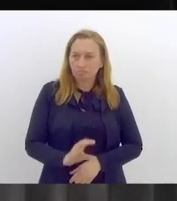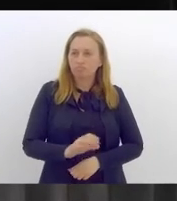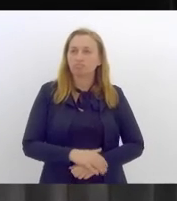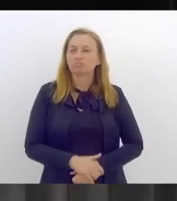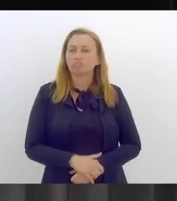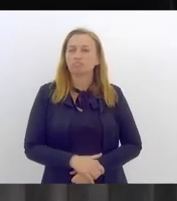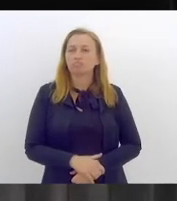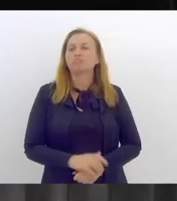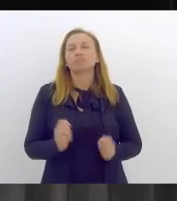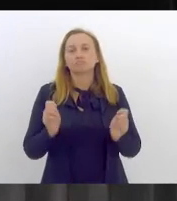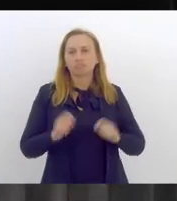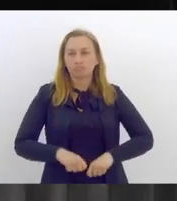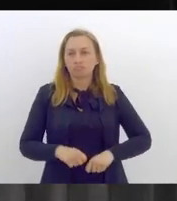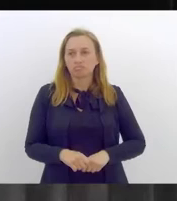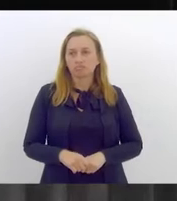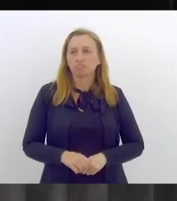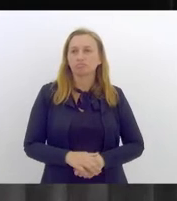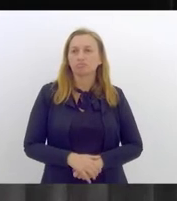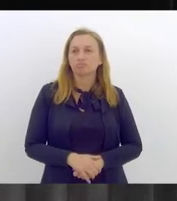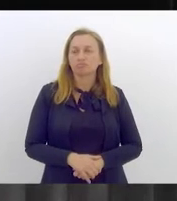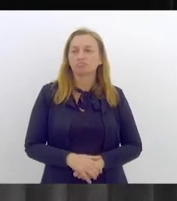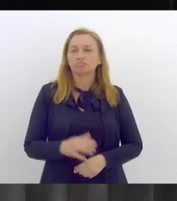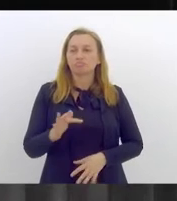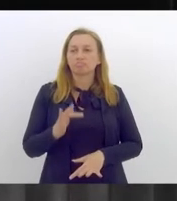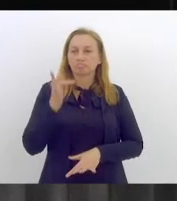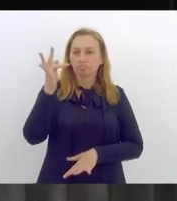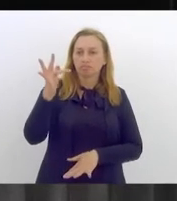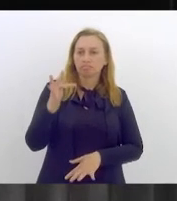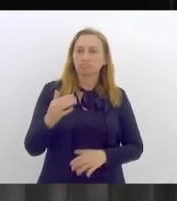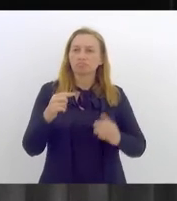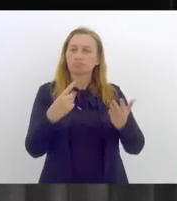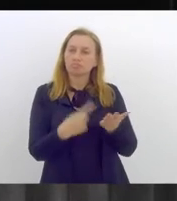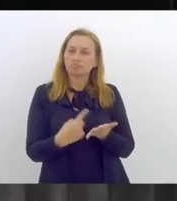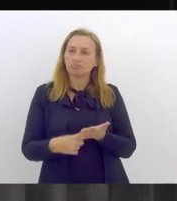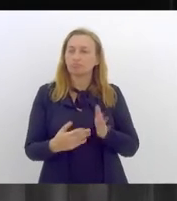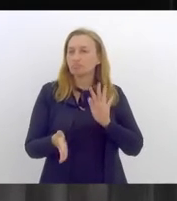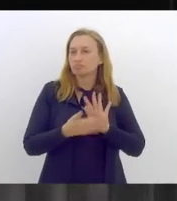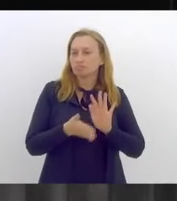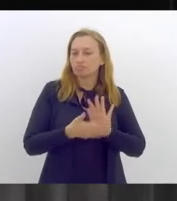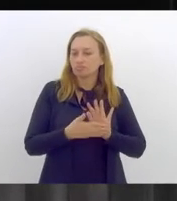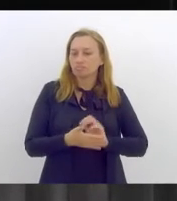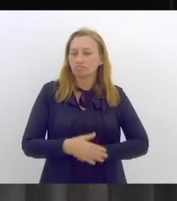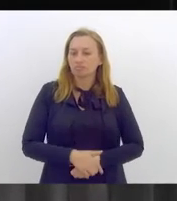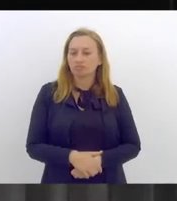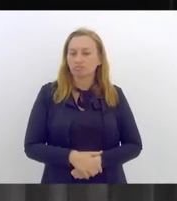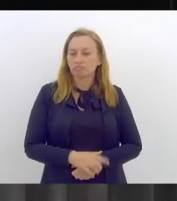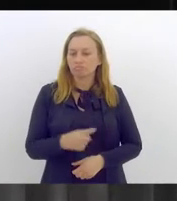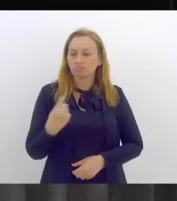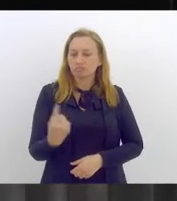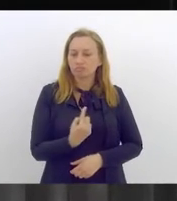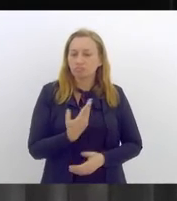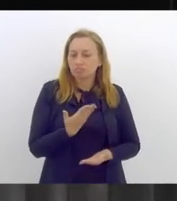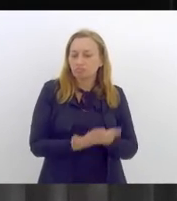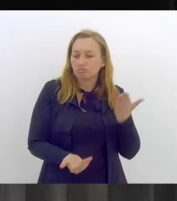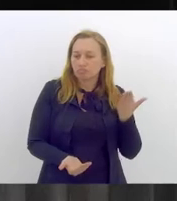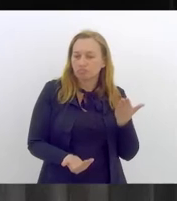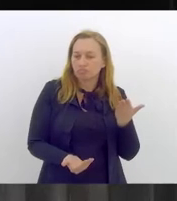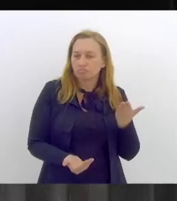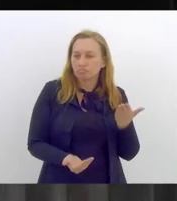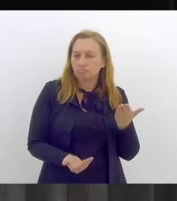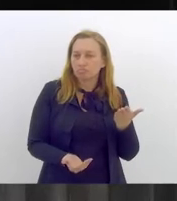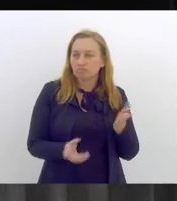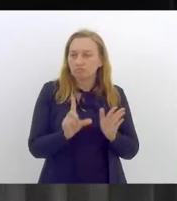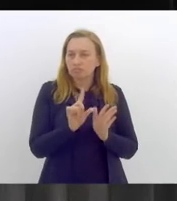cidadãs possibilidade e perspectiva de futuro. De acordo com essa proposta, o que nós perderemos com